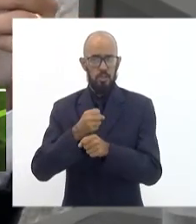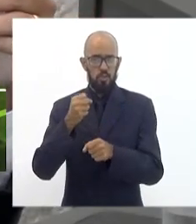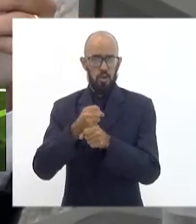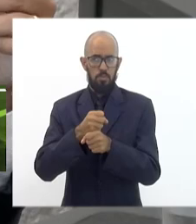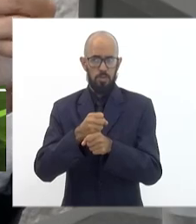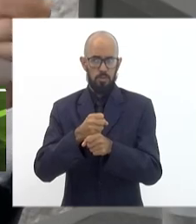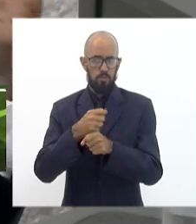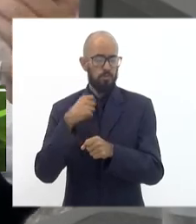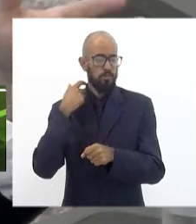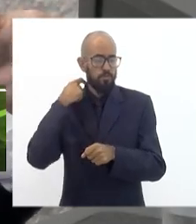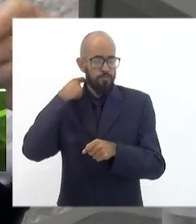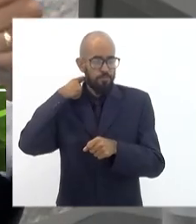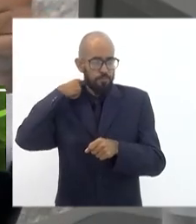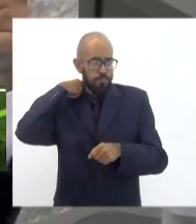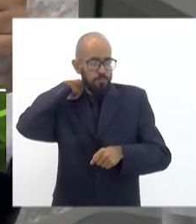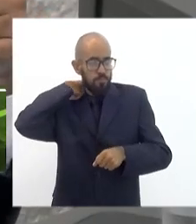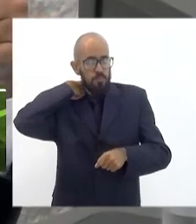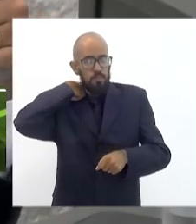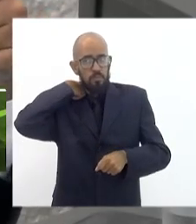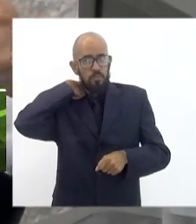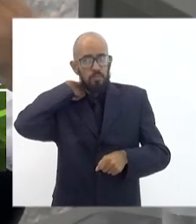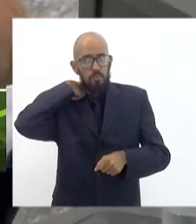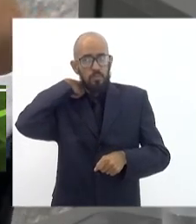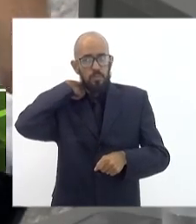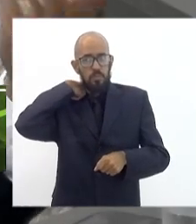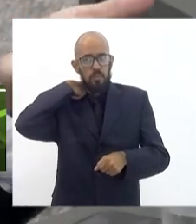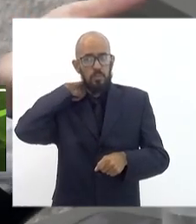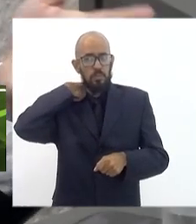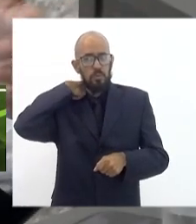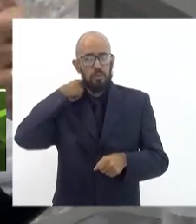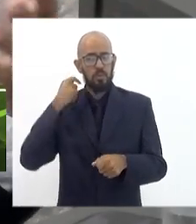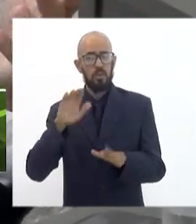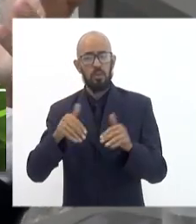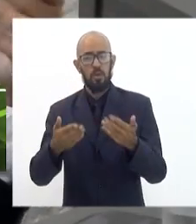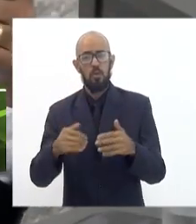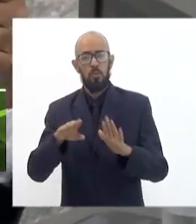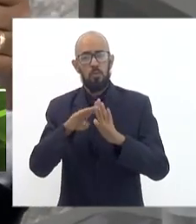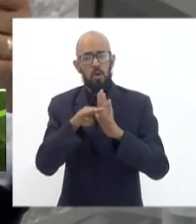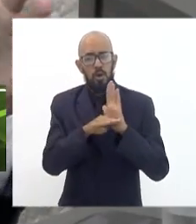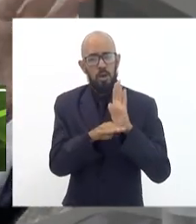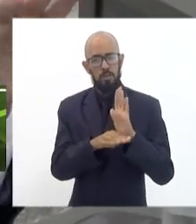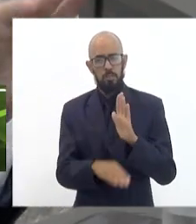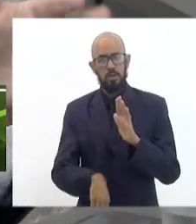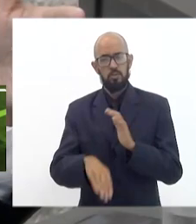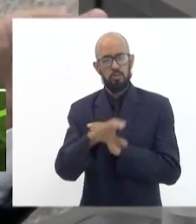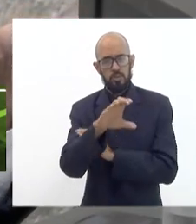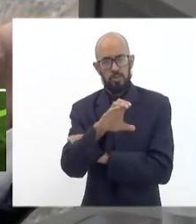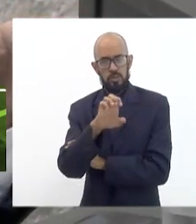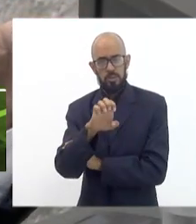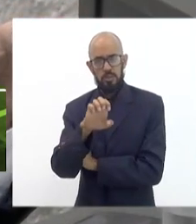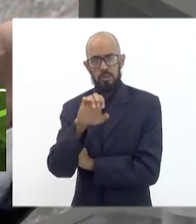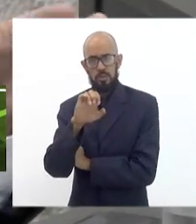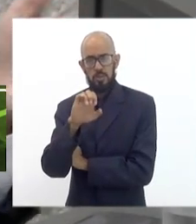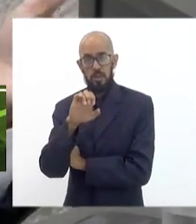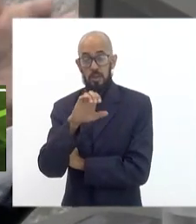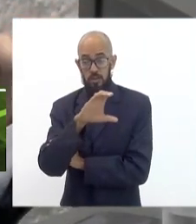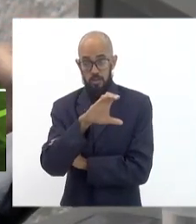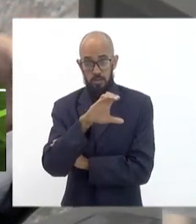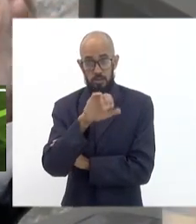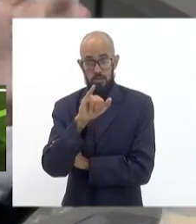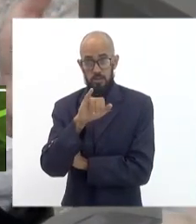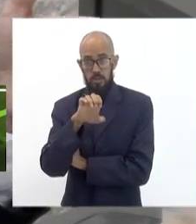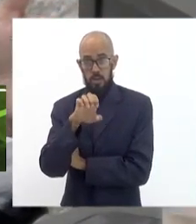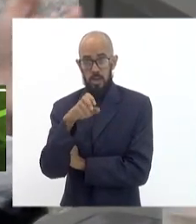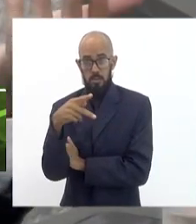então programa de retrofit de se é por exemplo tá não é nosso então nós temos 33 escolas hoje